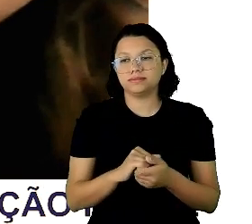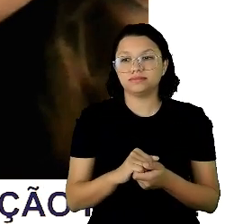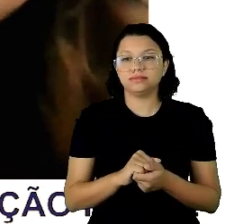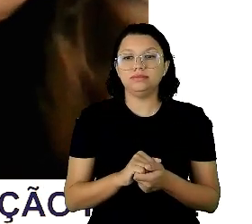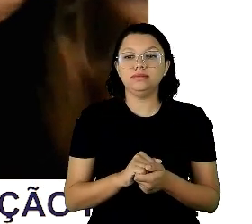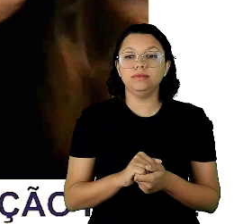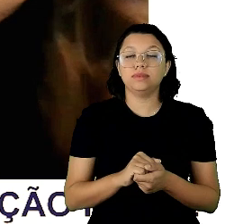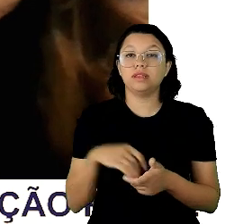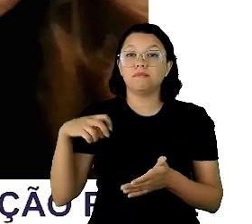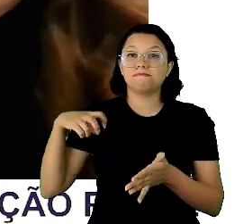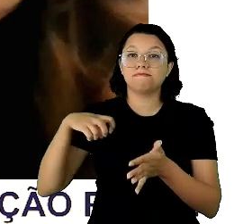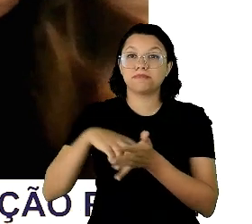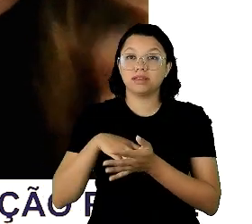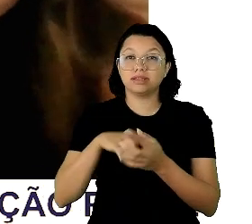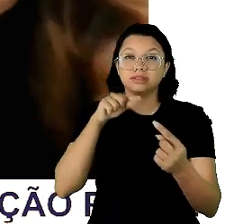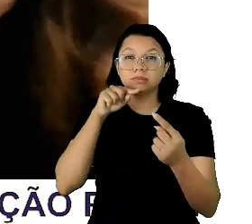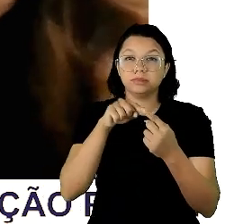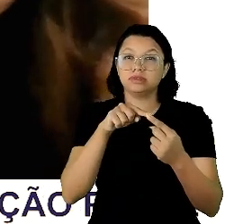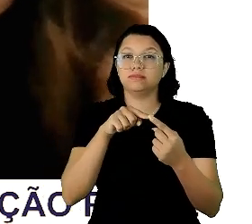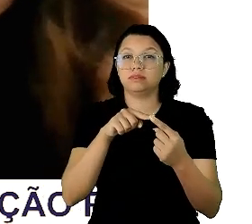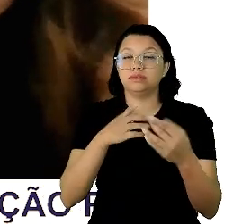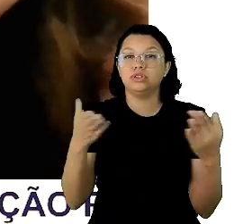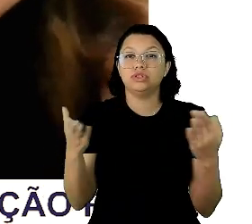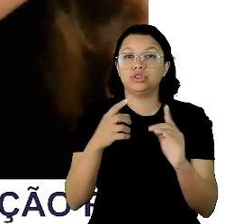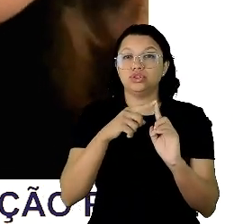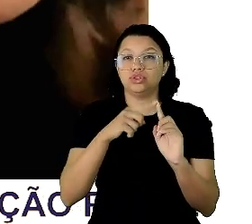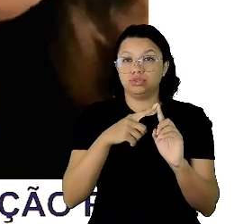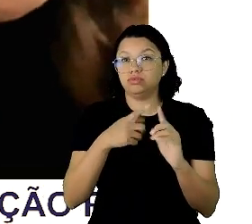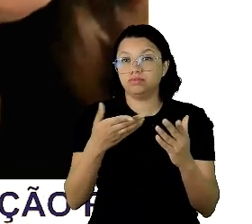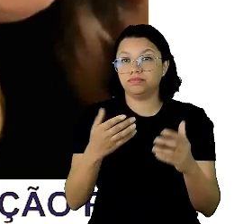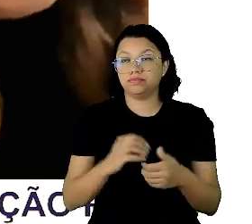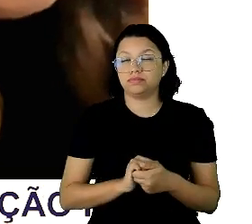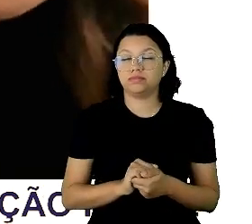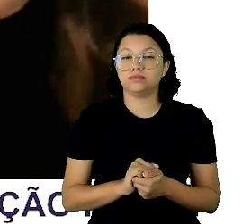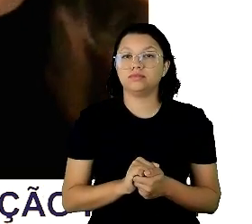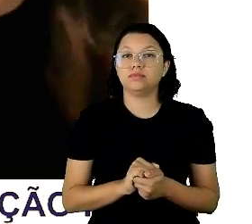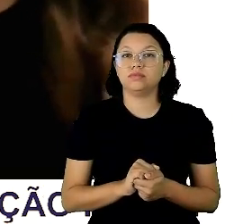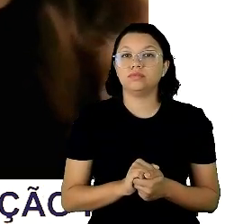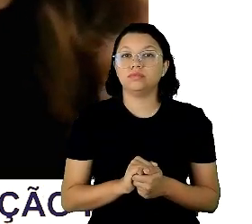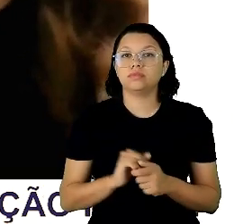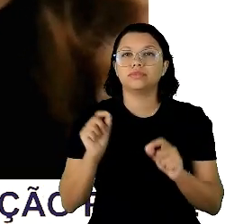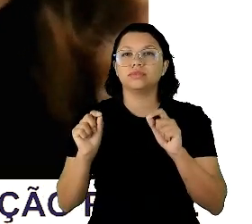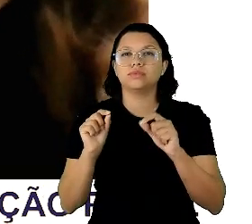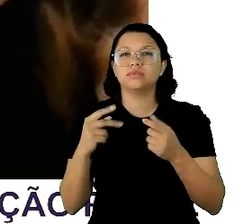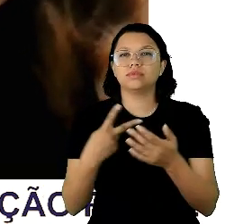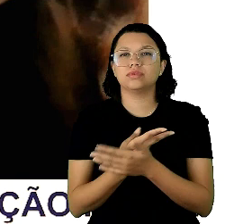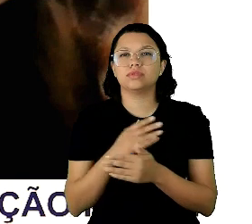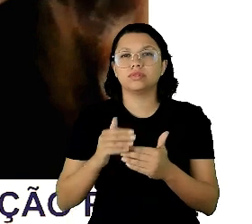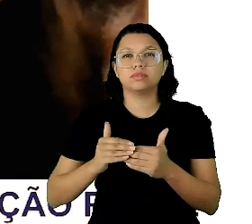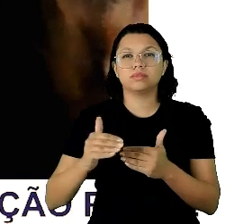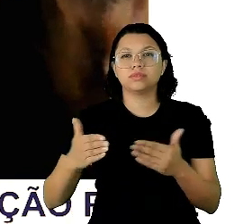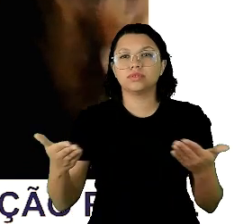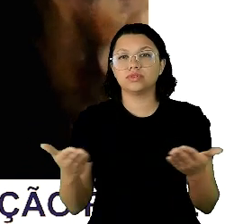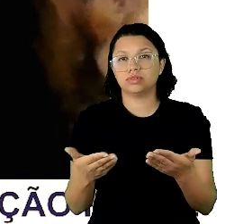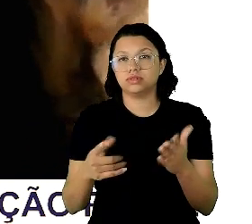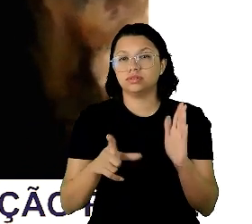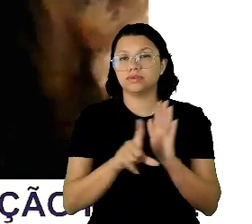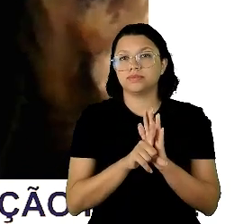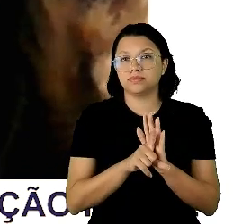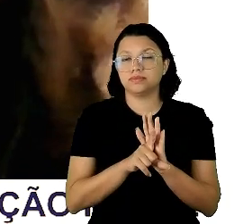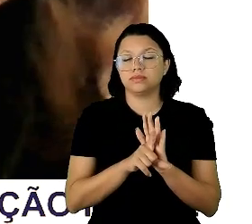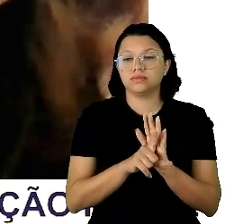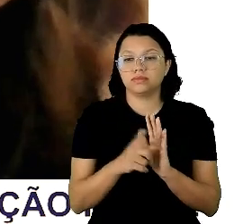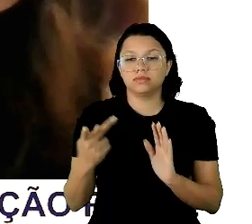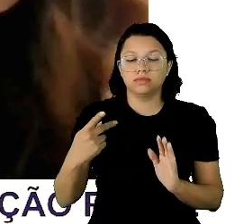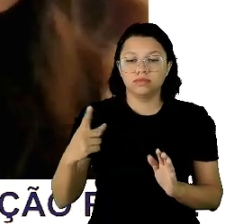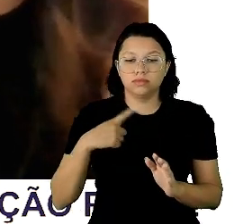penalizasse especificamente esse tipo de coisa. E o que aconteceu a partir dessa lei, né? A gente tem